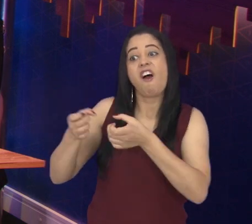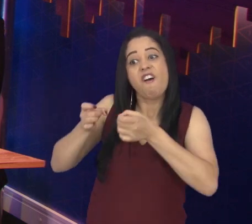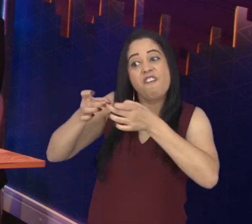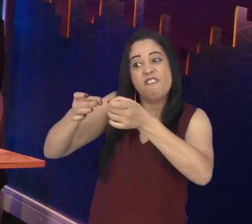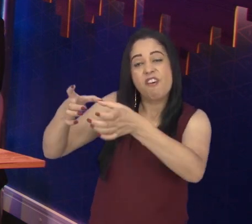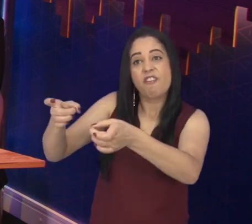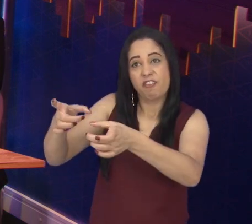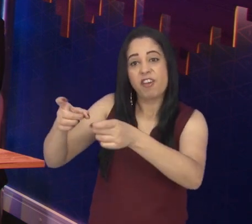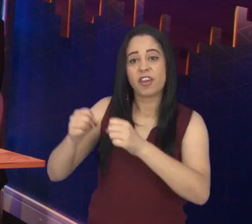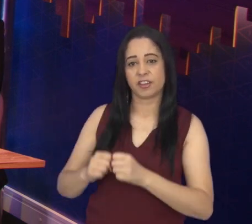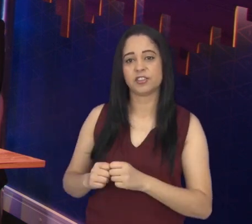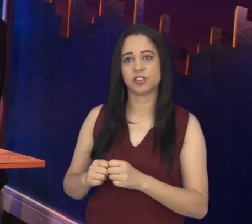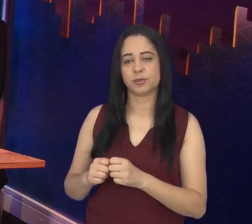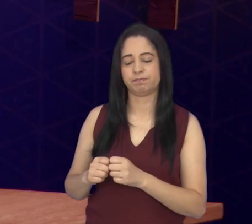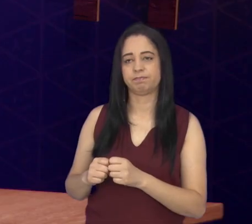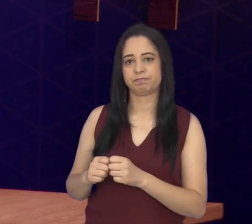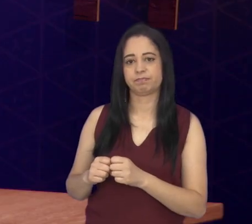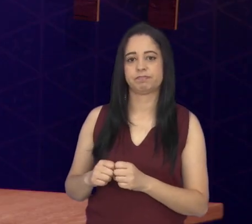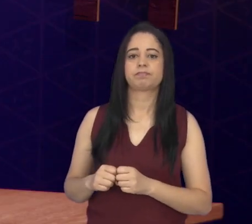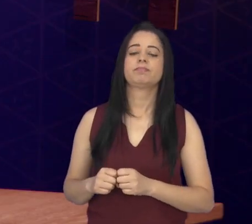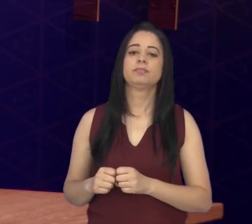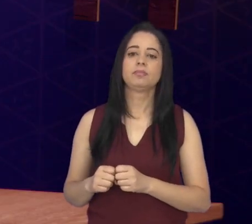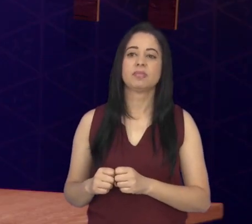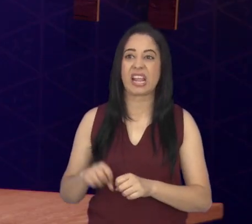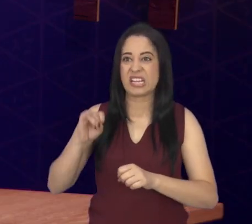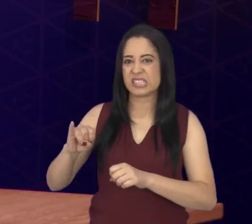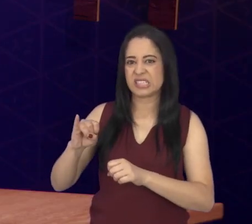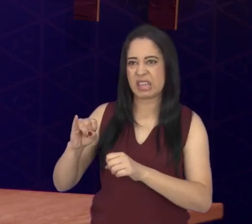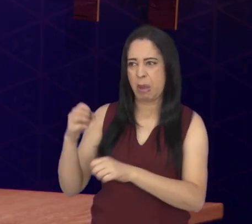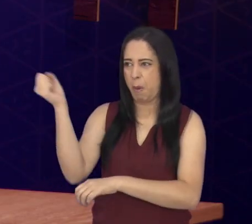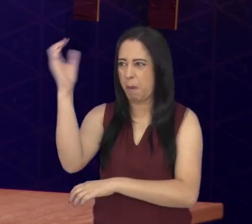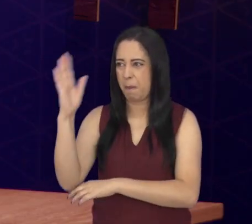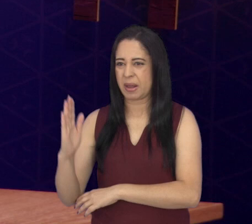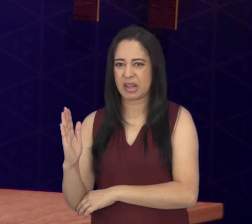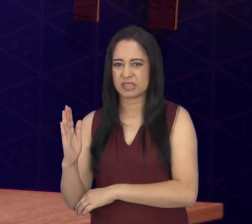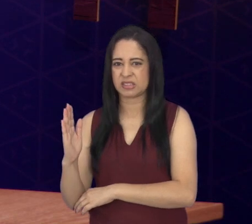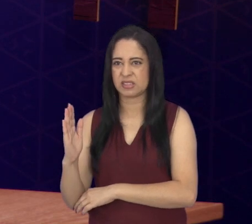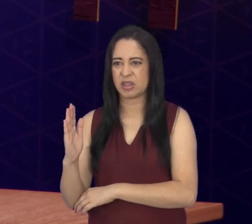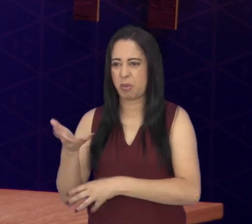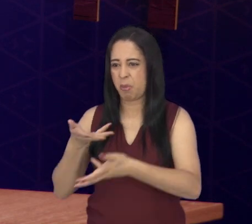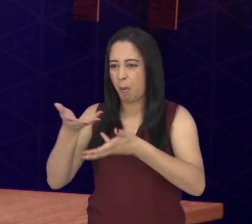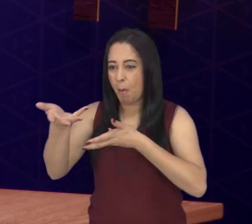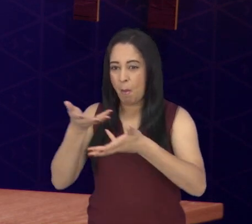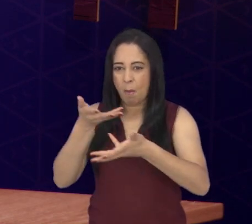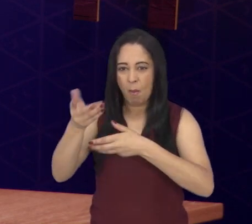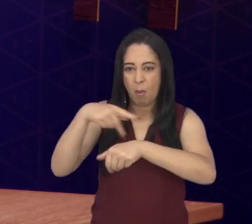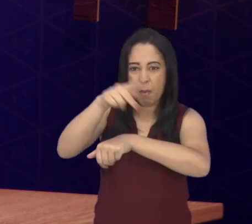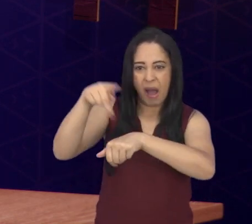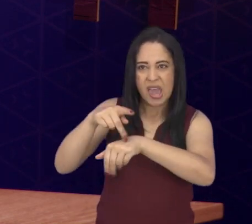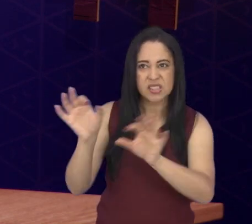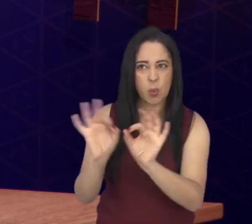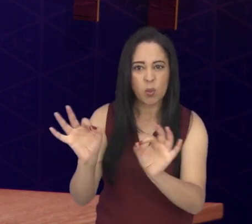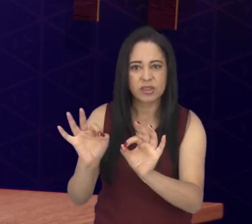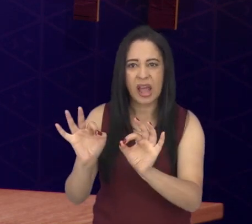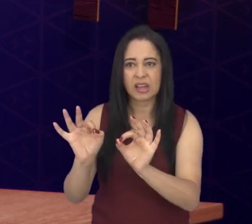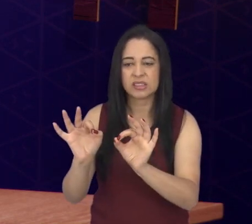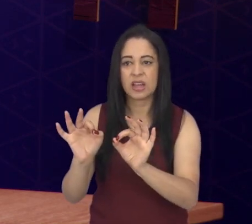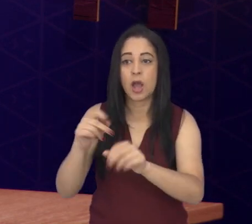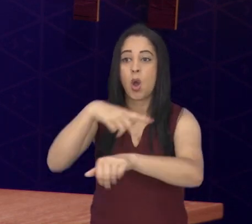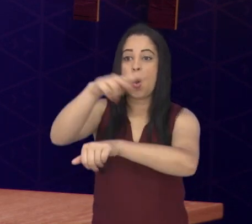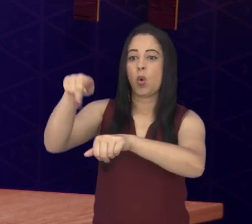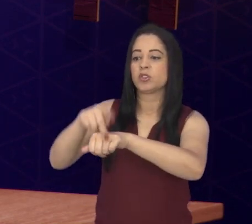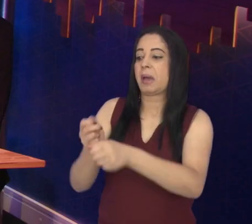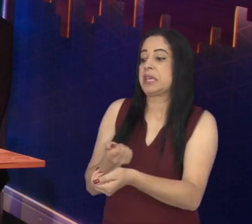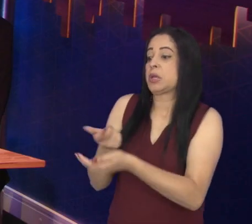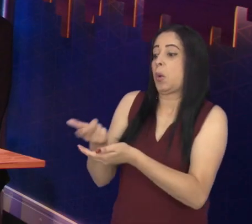exporta muita coisa, o Brasil é muito forte com isso. E se o Brasil não tiver um bom relacionamento com outros países, vão